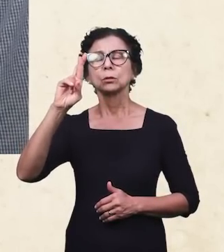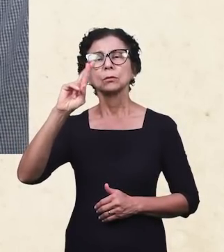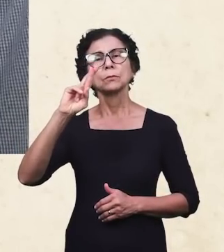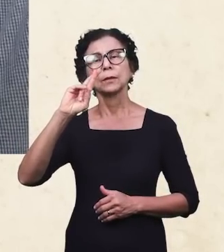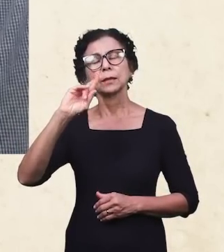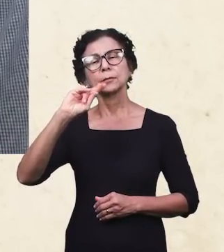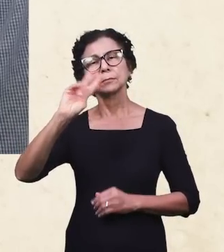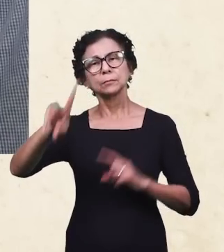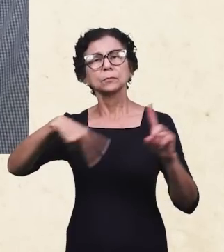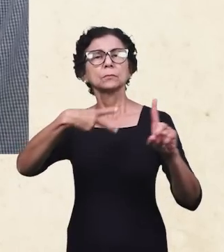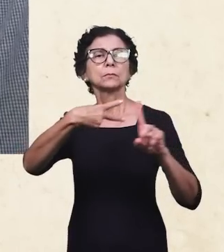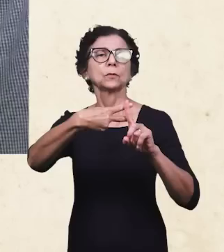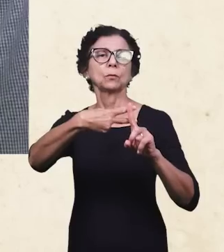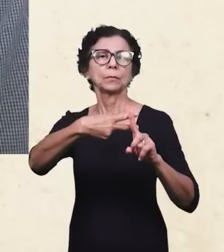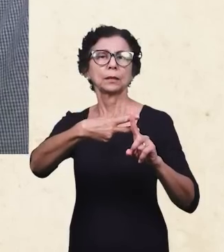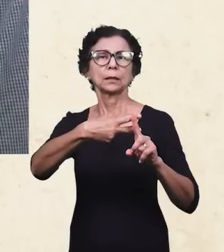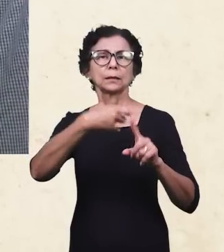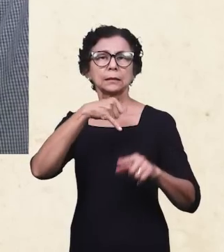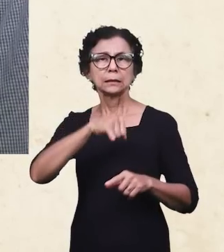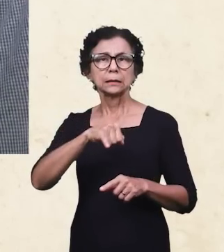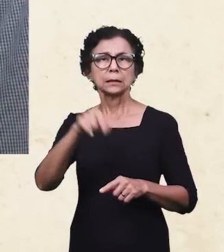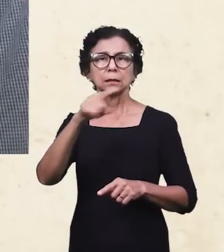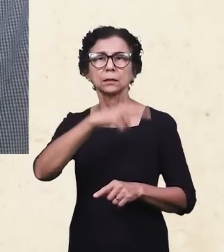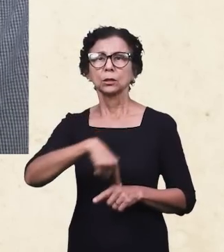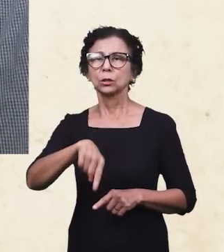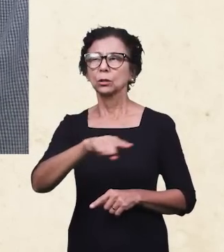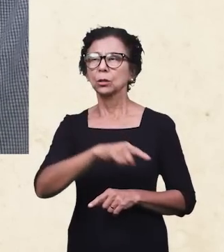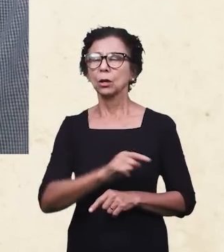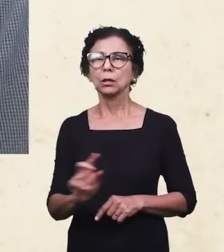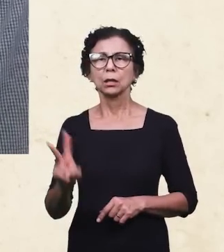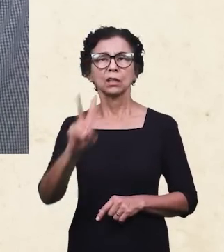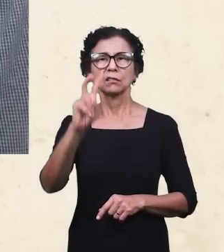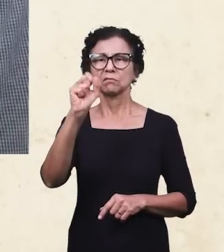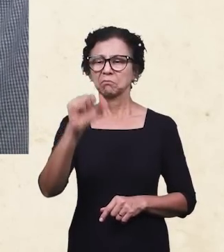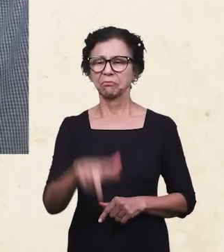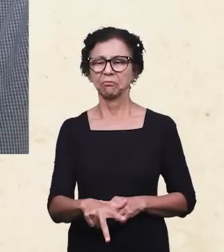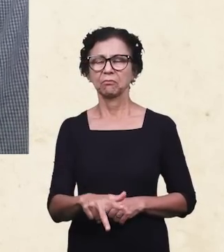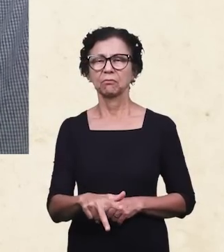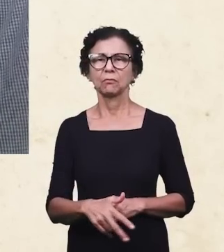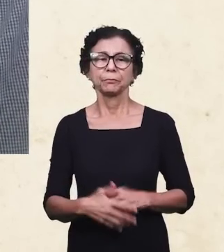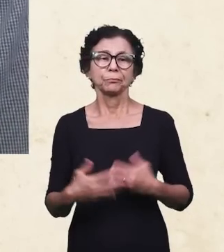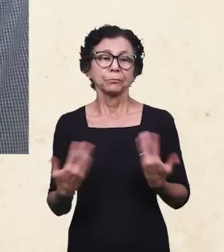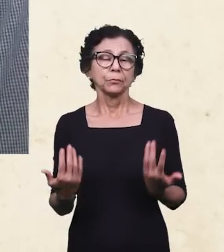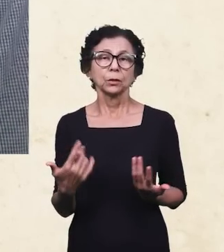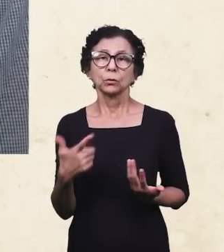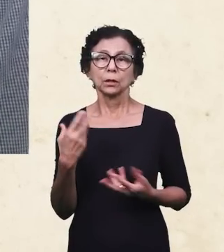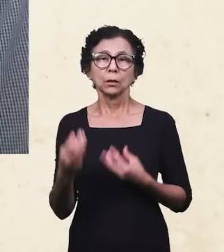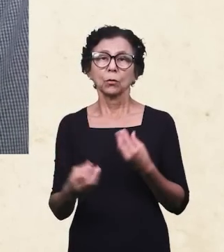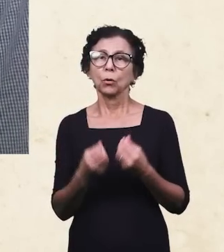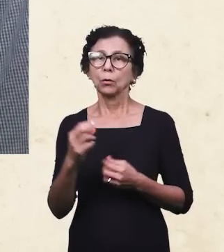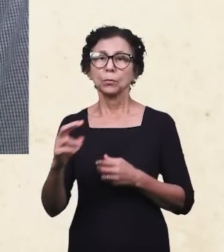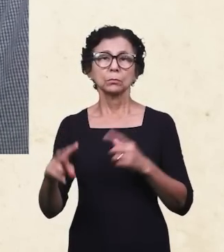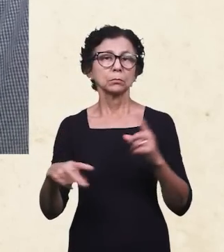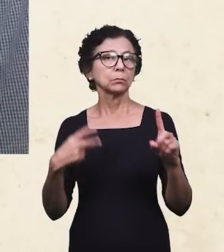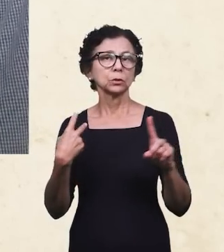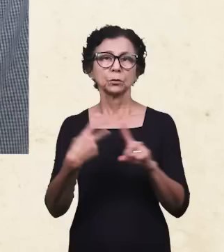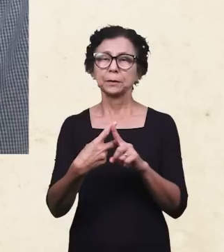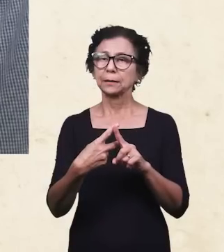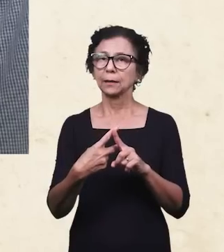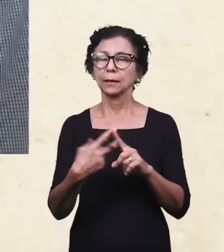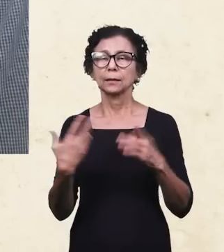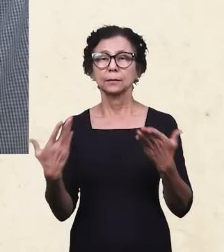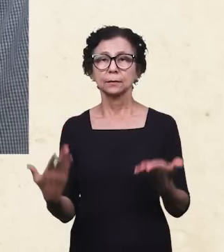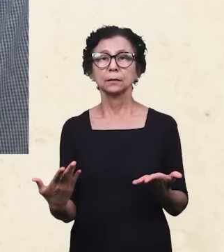meditação. Ou seja, se nós não guardarmos, não tem como multiplicar. É por isso que é muito importante para